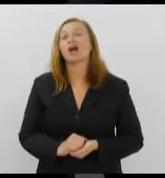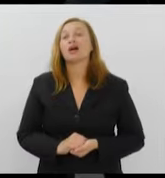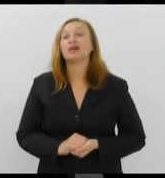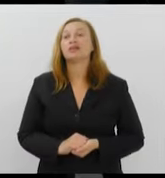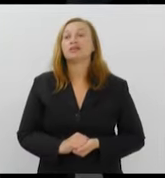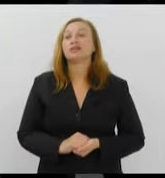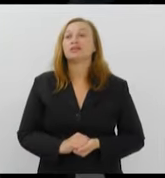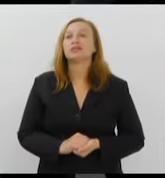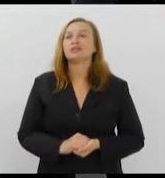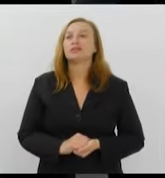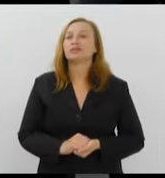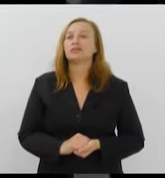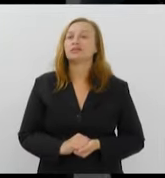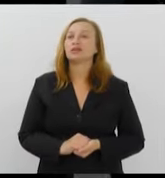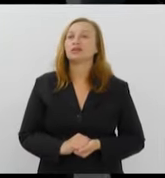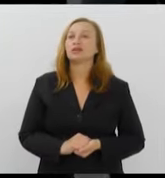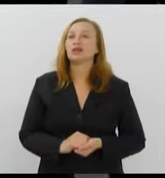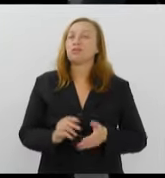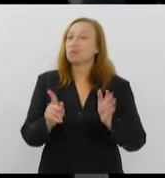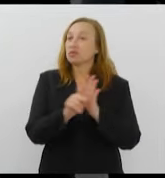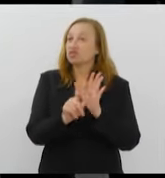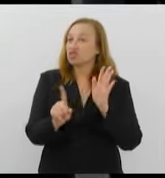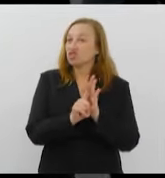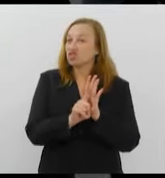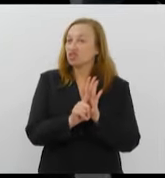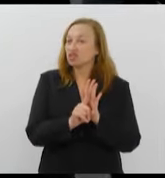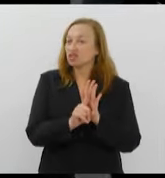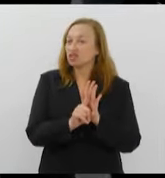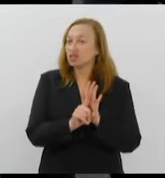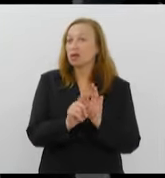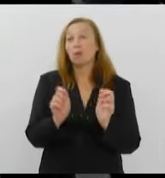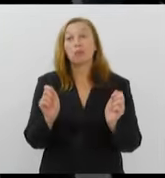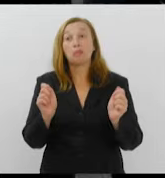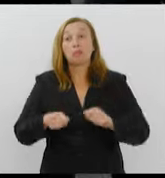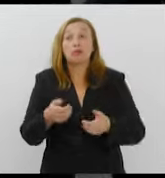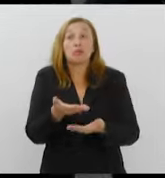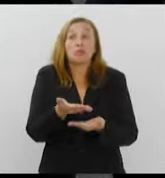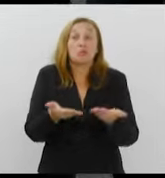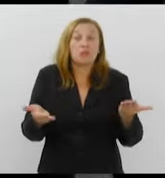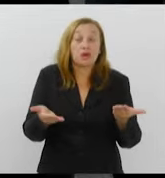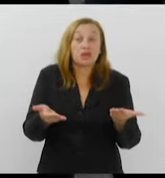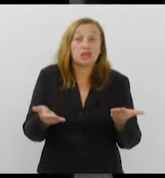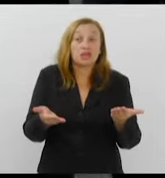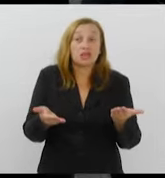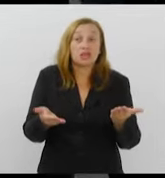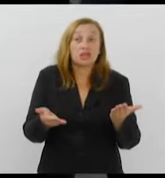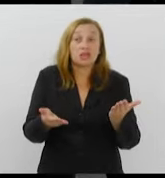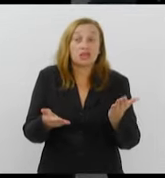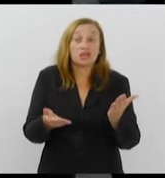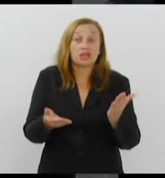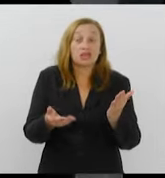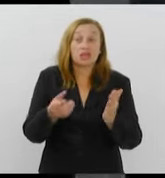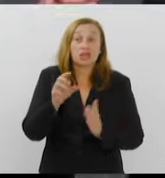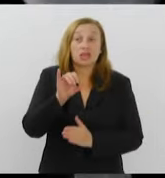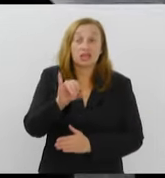a previsão no projeto de lei das possíveis perdas de receita de